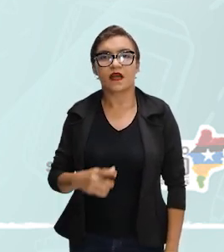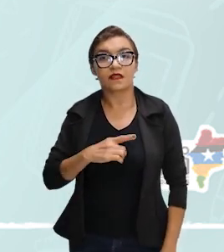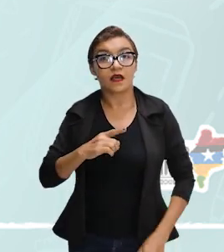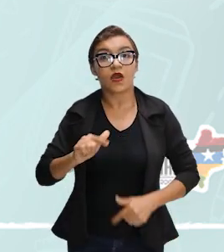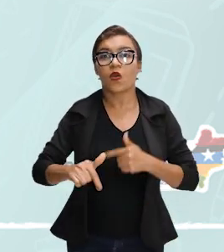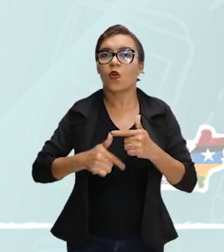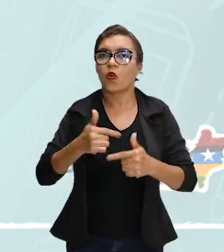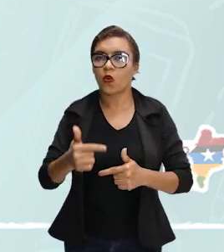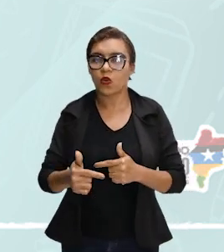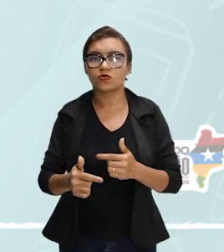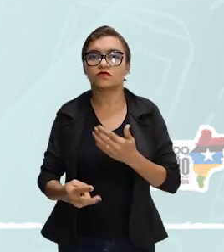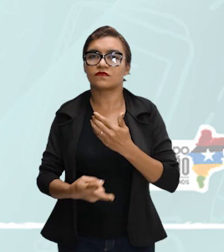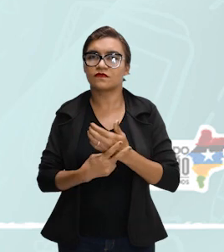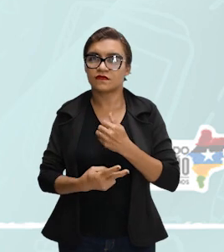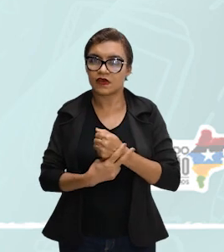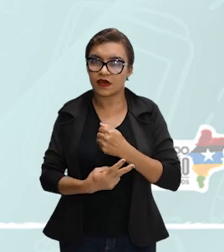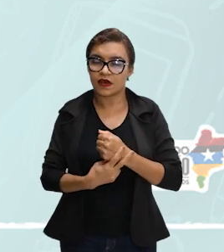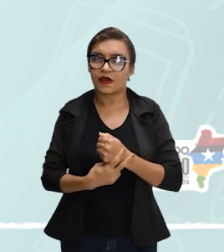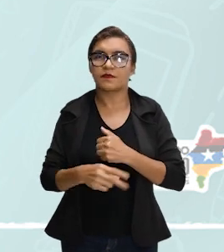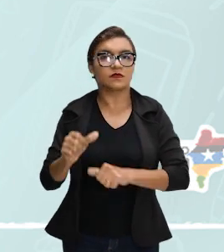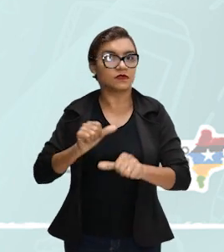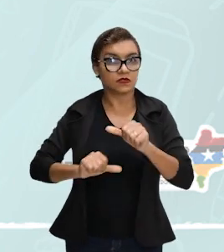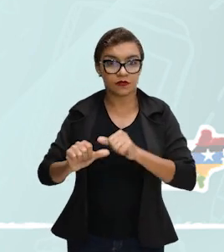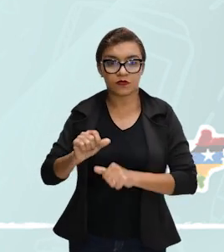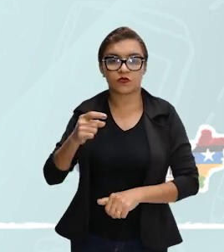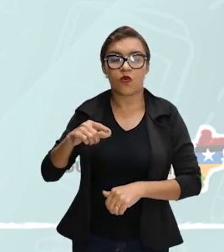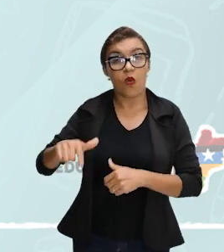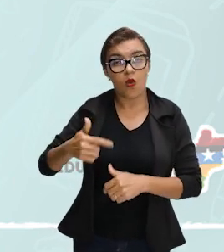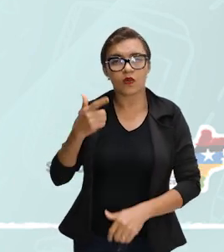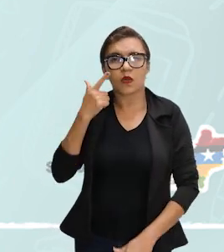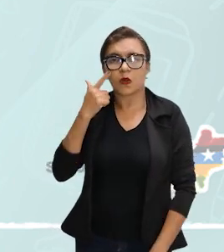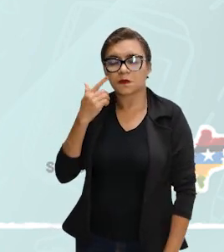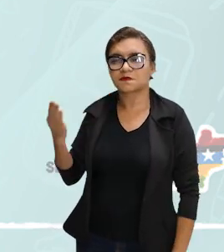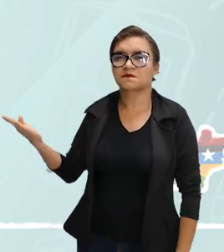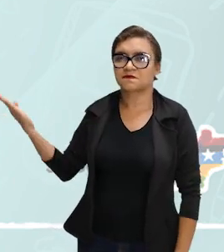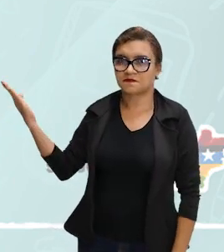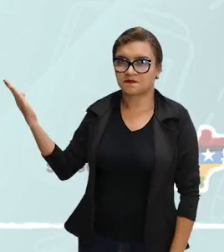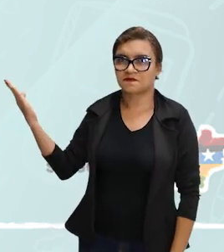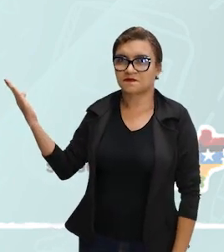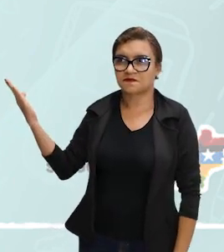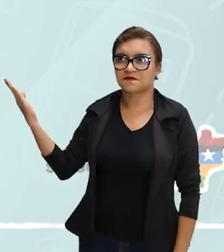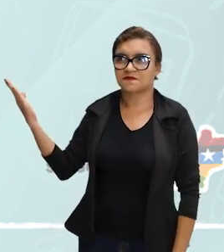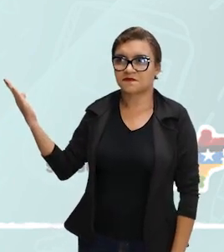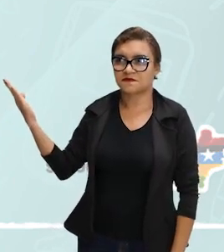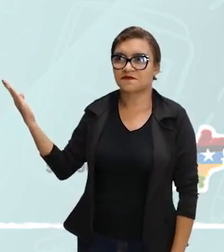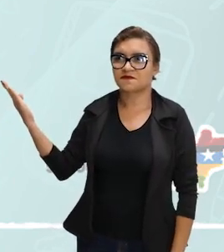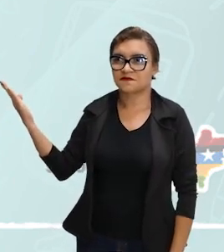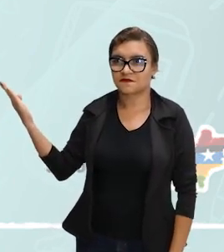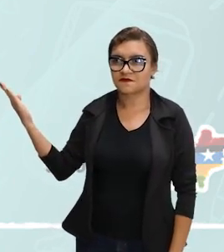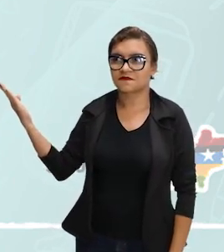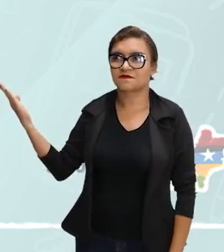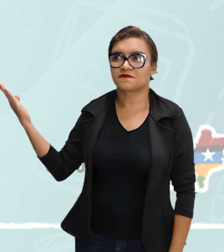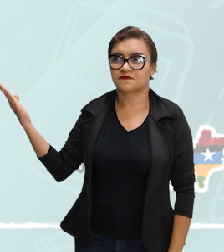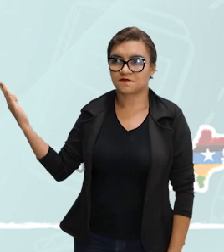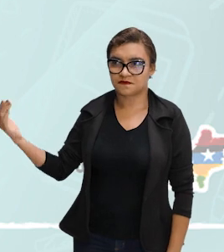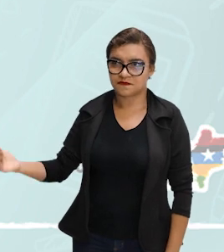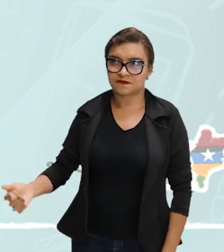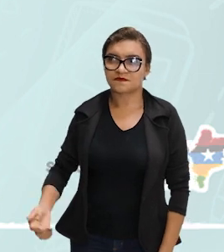São também verbos regulares. Desfrutar, educar, enganar,